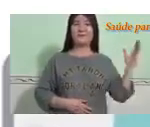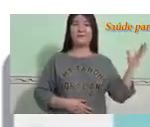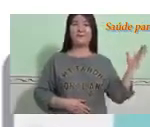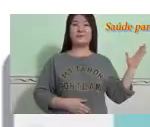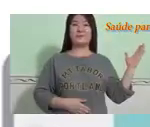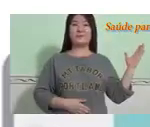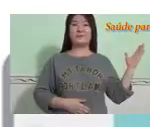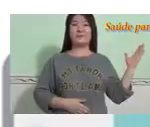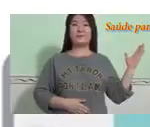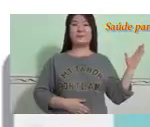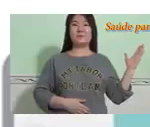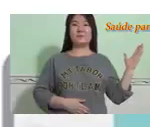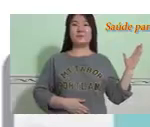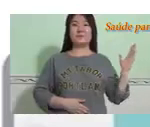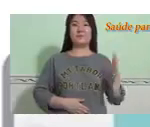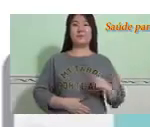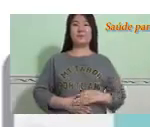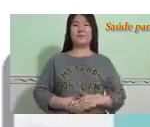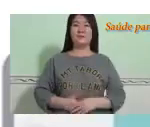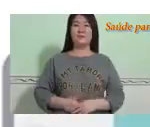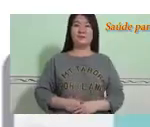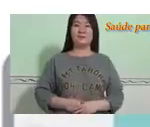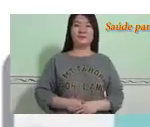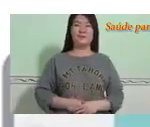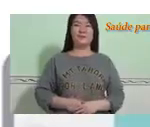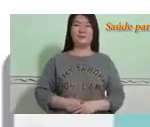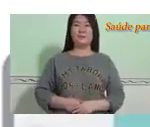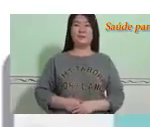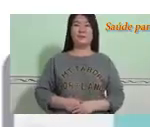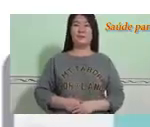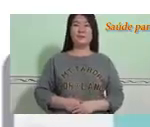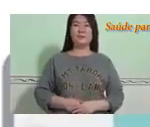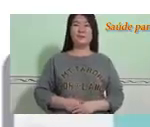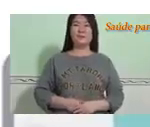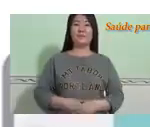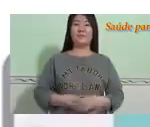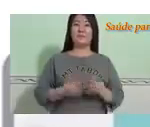da mulher, requer abstinência sexual durante o período fértil.